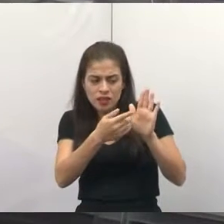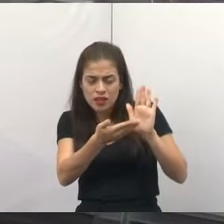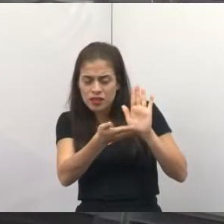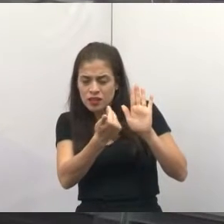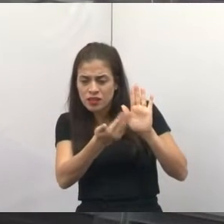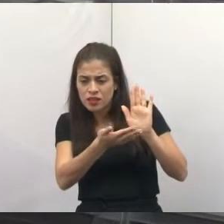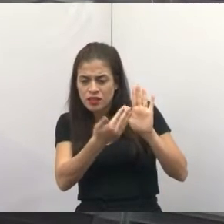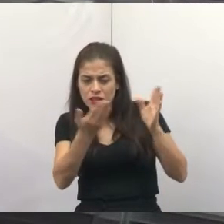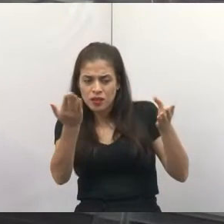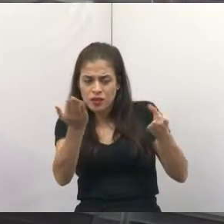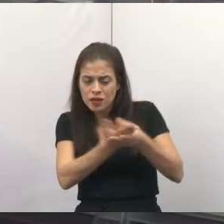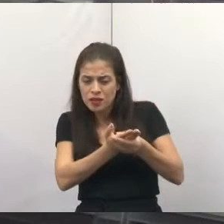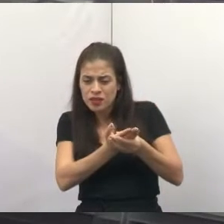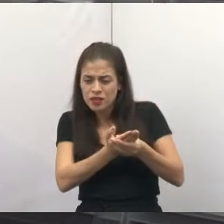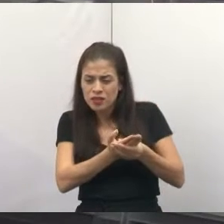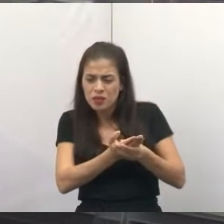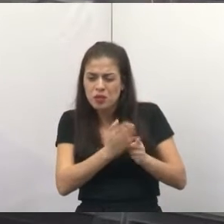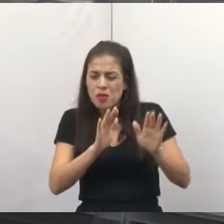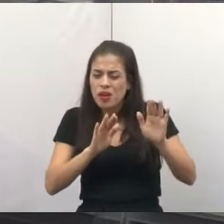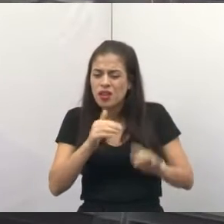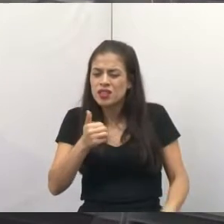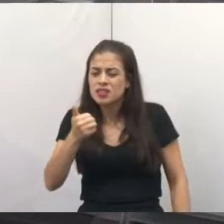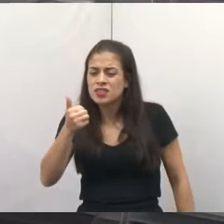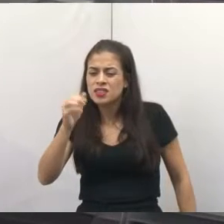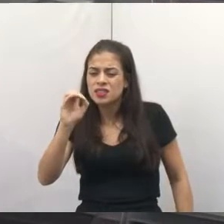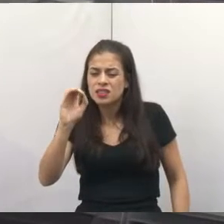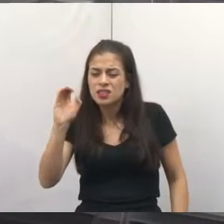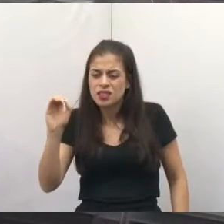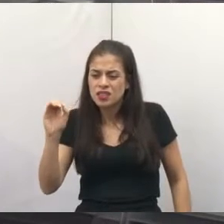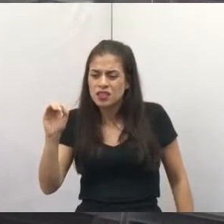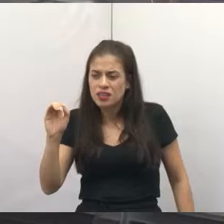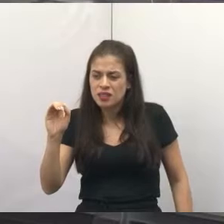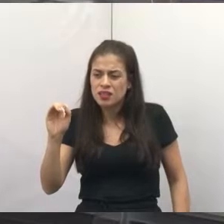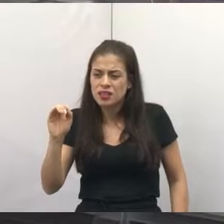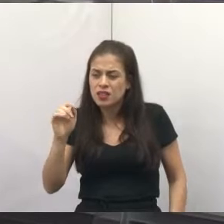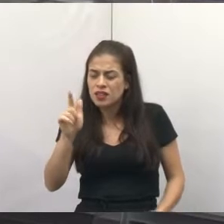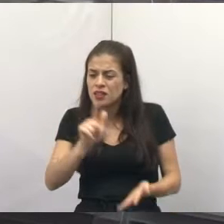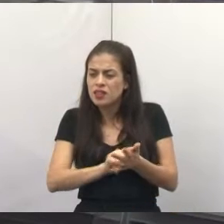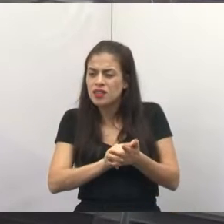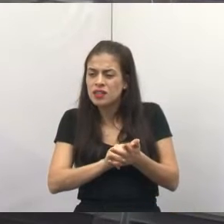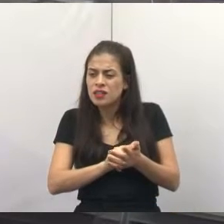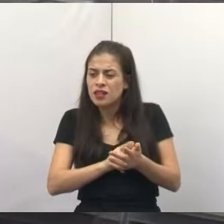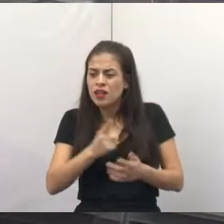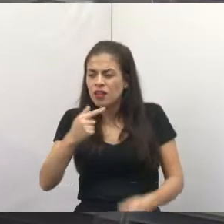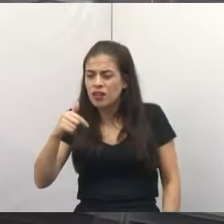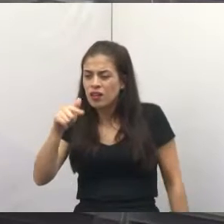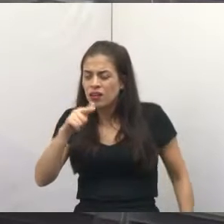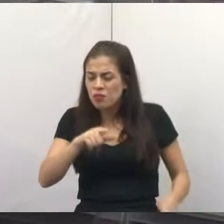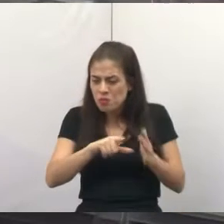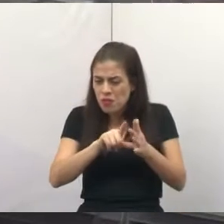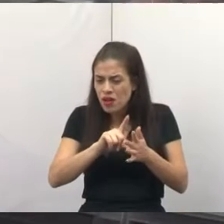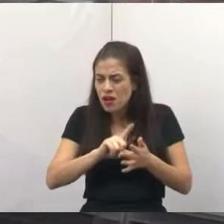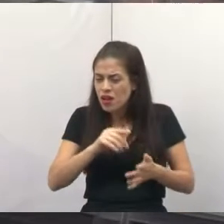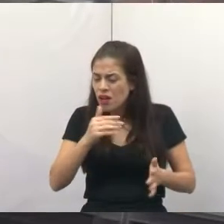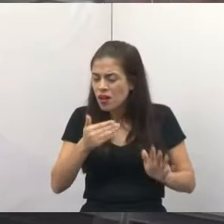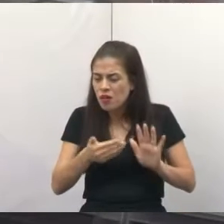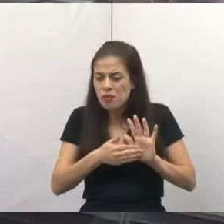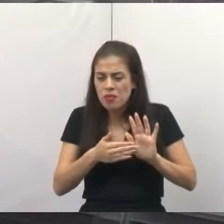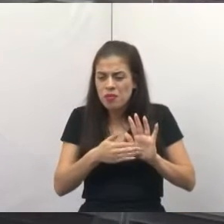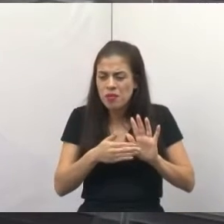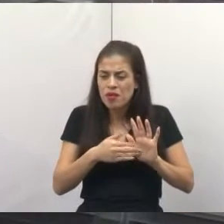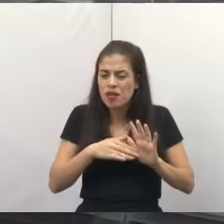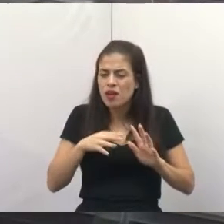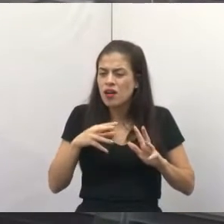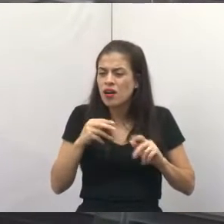páginas. Então, todo mundo que antecedeu e que falou, não participou dessa reunião, não propôs. E vou mais adiante. Essa